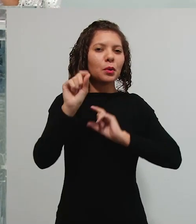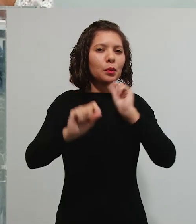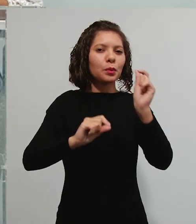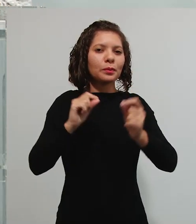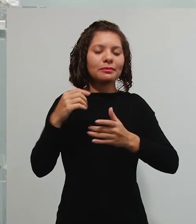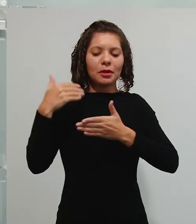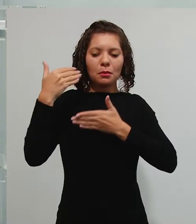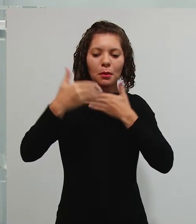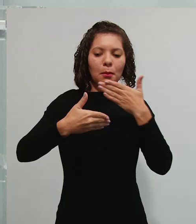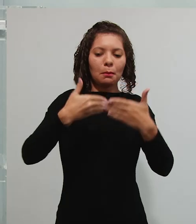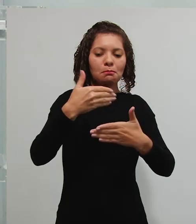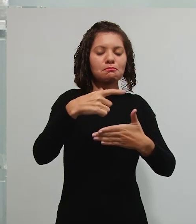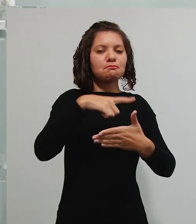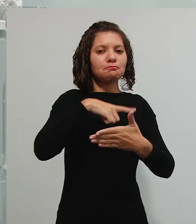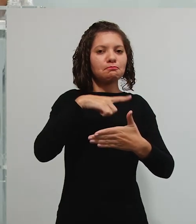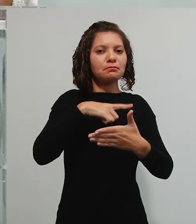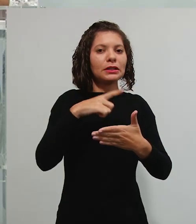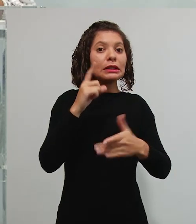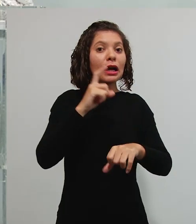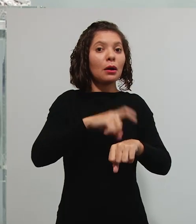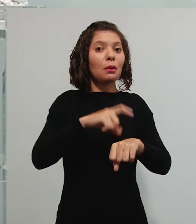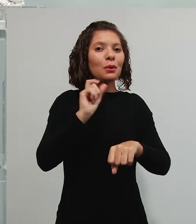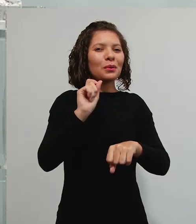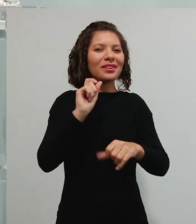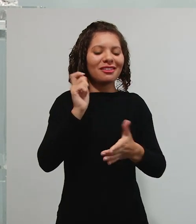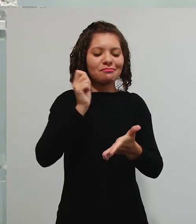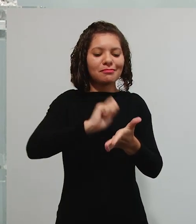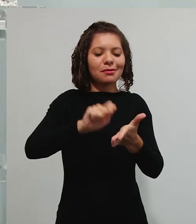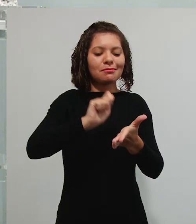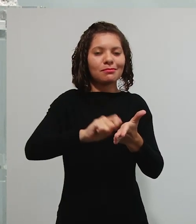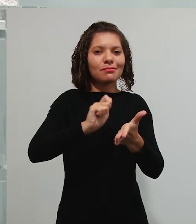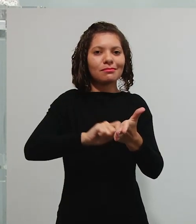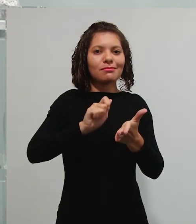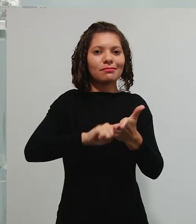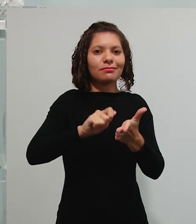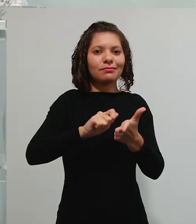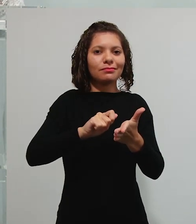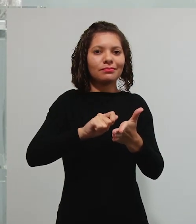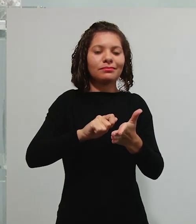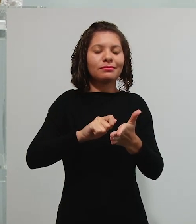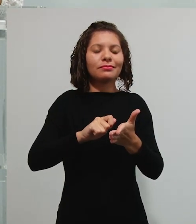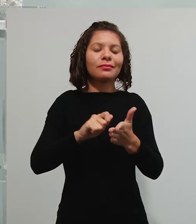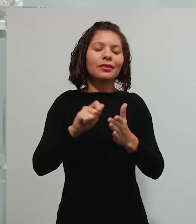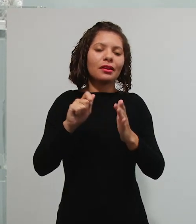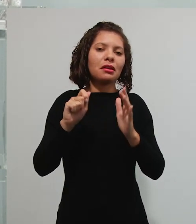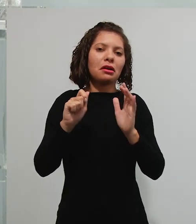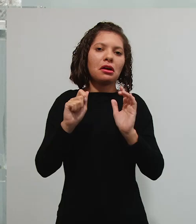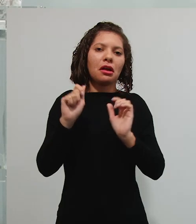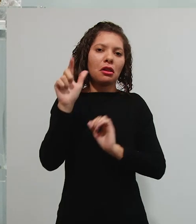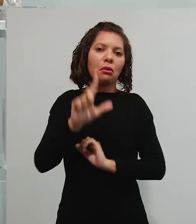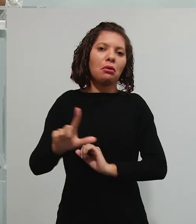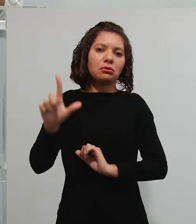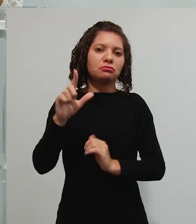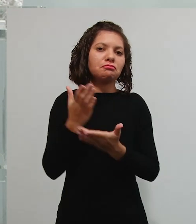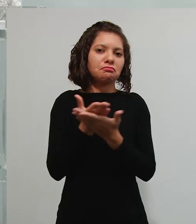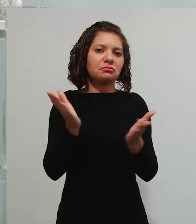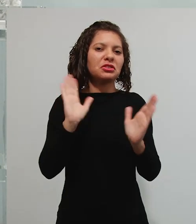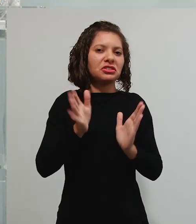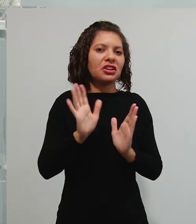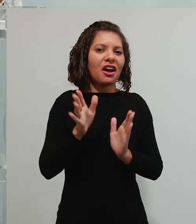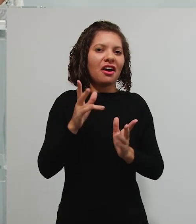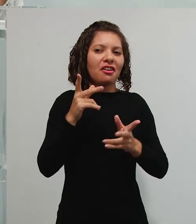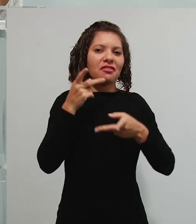os processos envolvidos no ato de escrever. Certamente vocês já ouviram ou